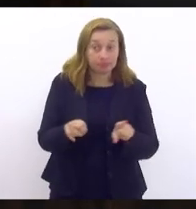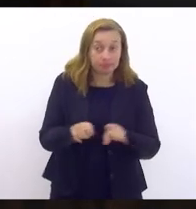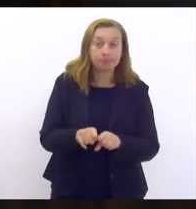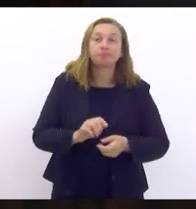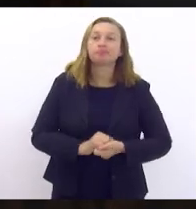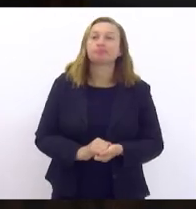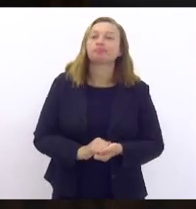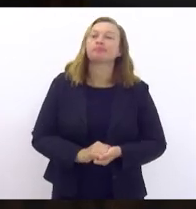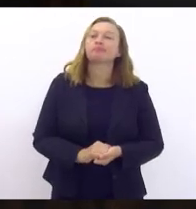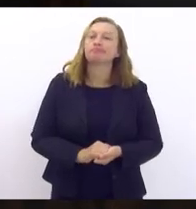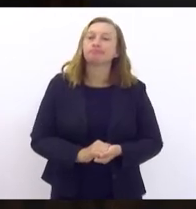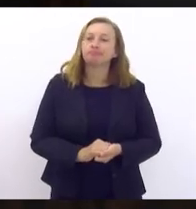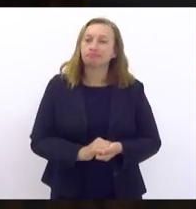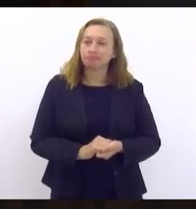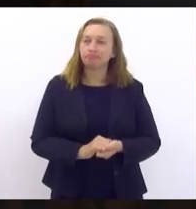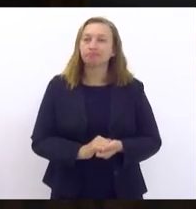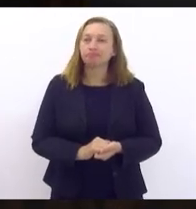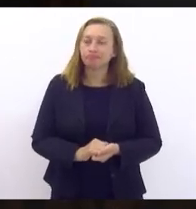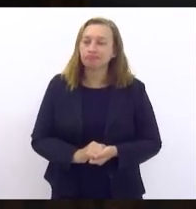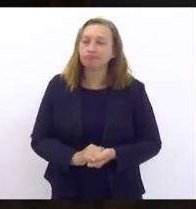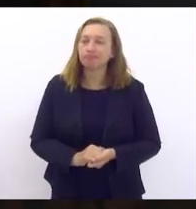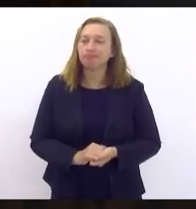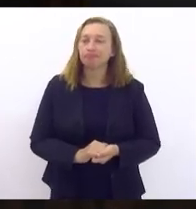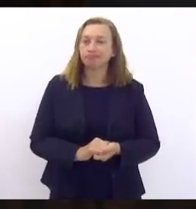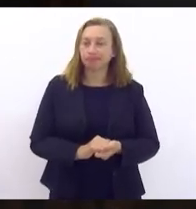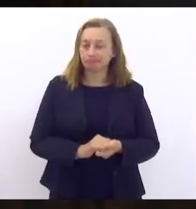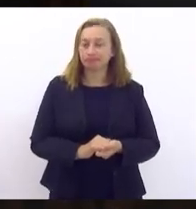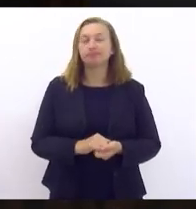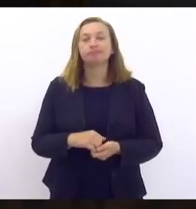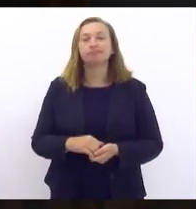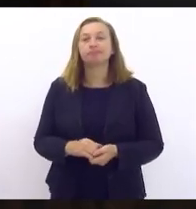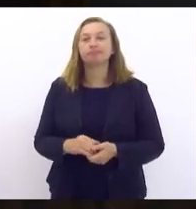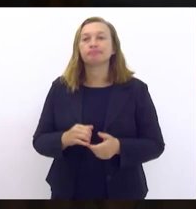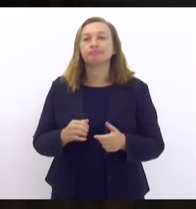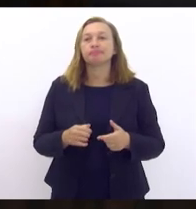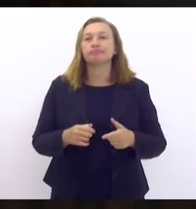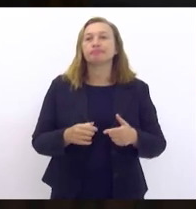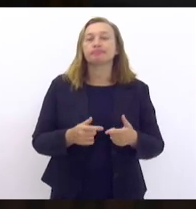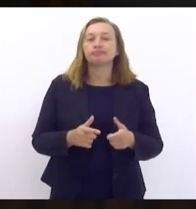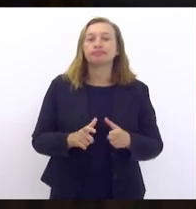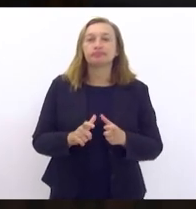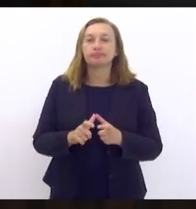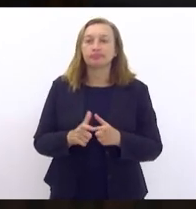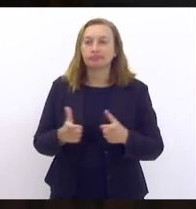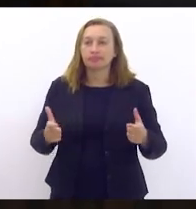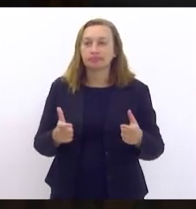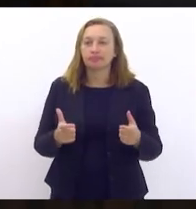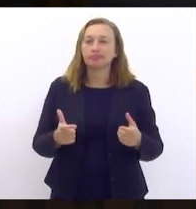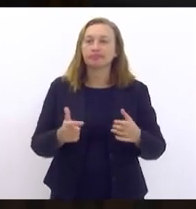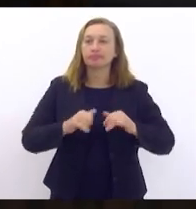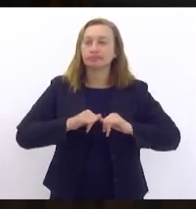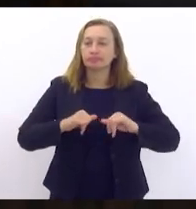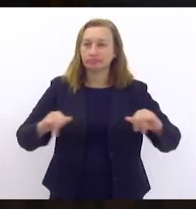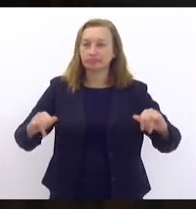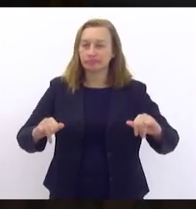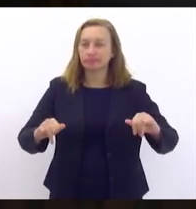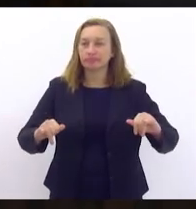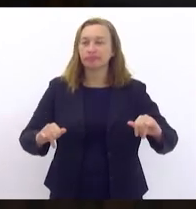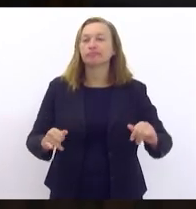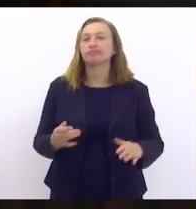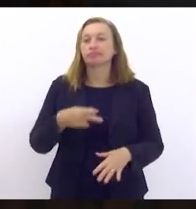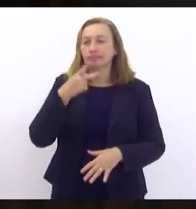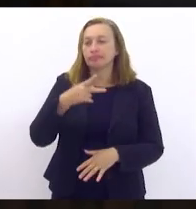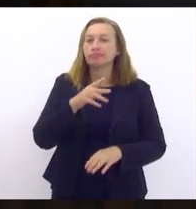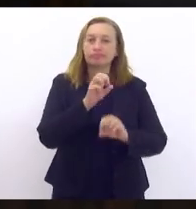dos Municípios com as secretarias municipais que é um grande celeiro de disseminação de informações Como já foi colocado aqui